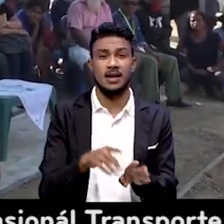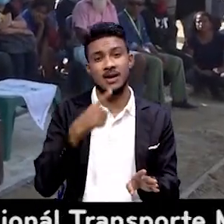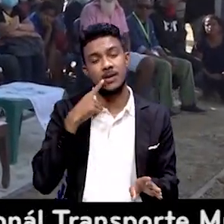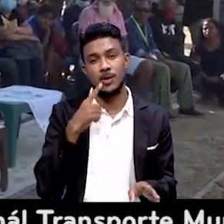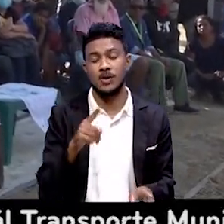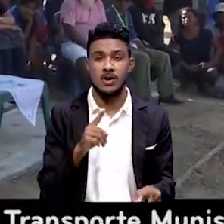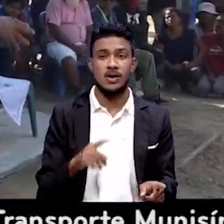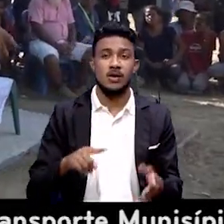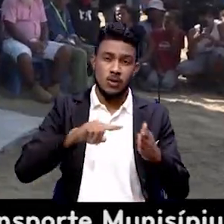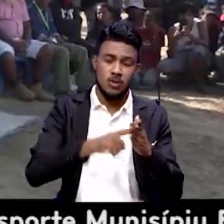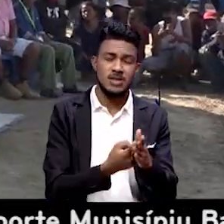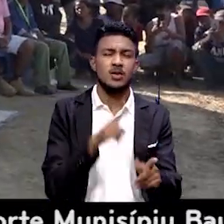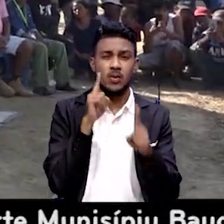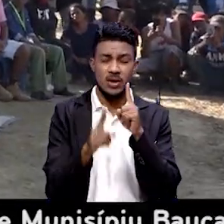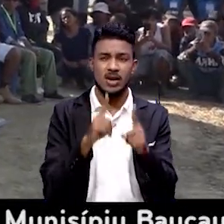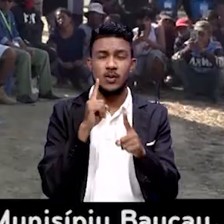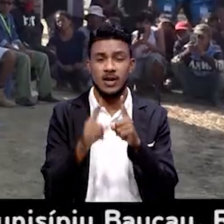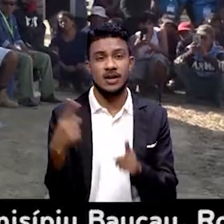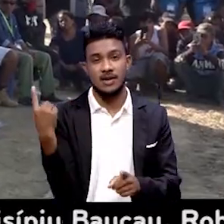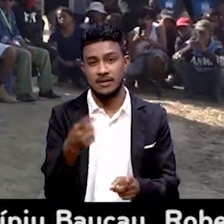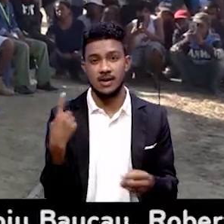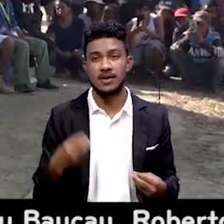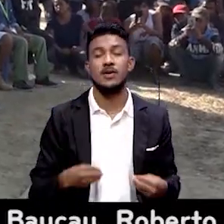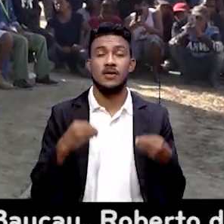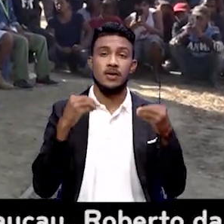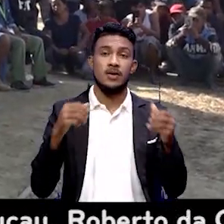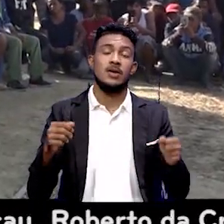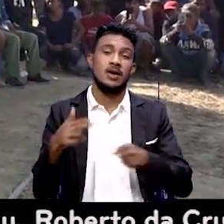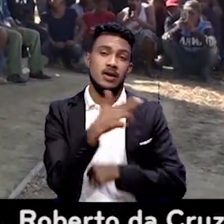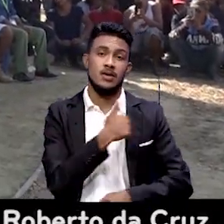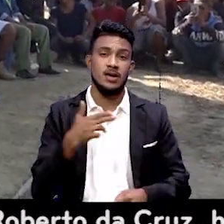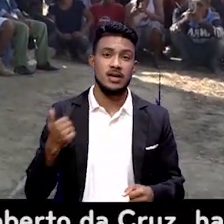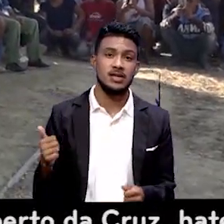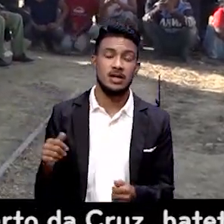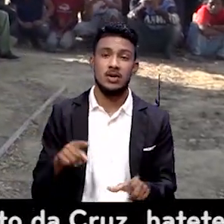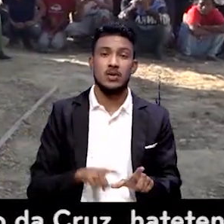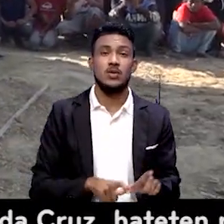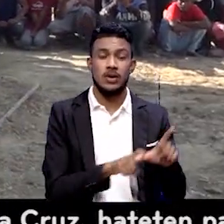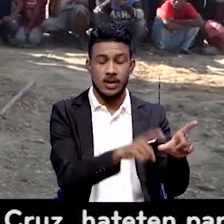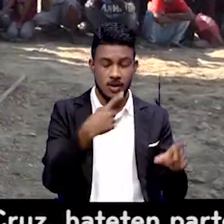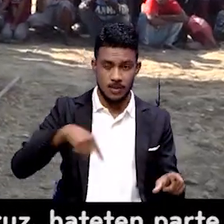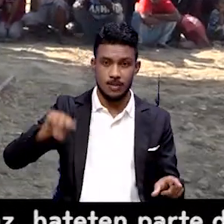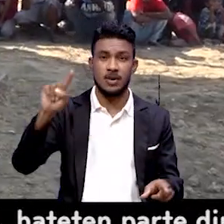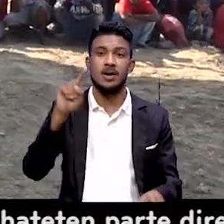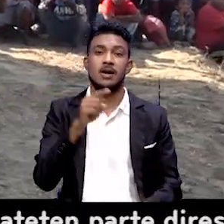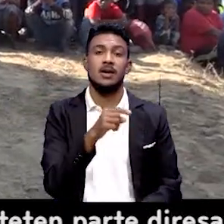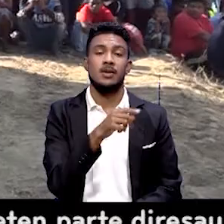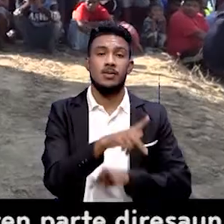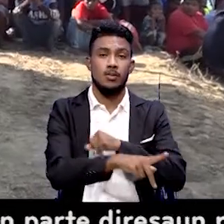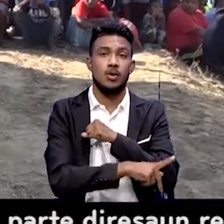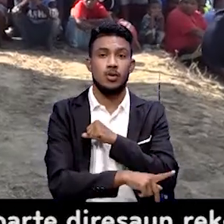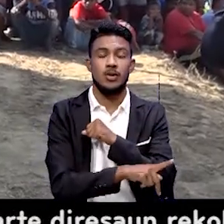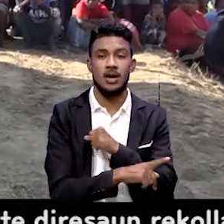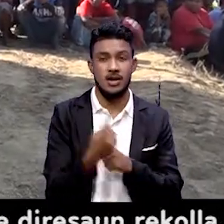cabeça colia, foi Indonésia, Duni, Dianinha, para ter Portugal. Sai de